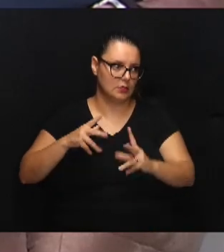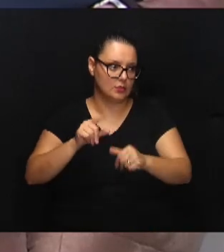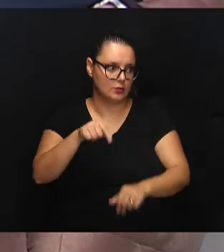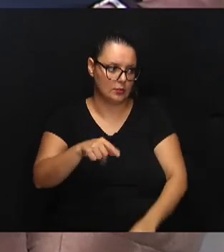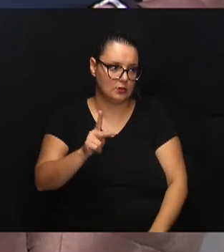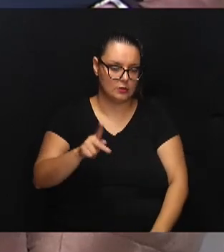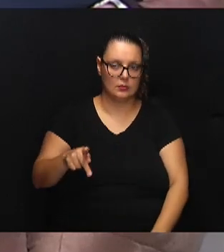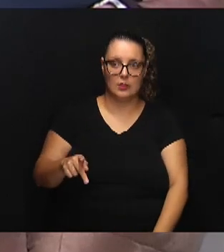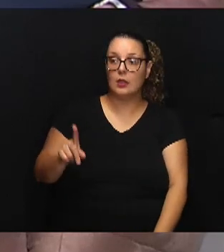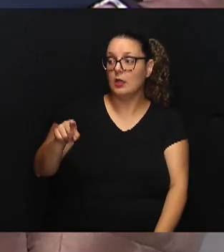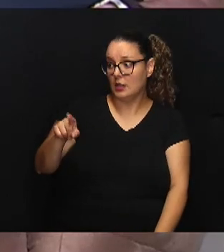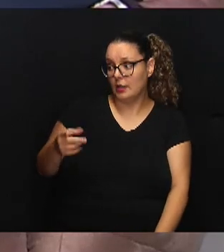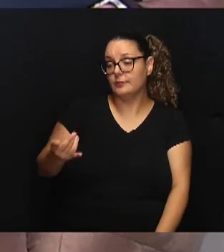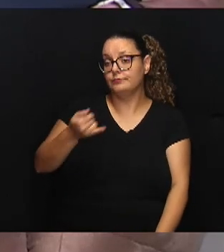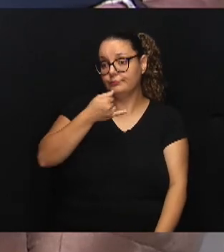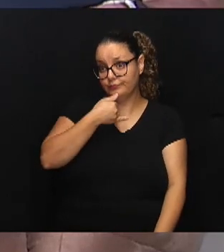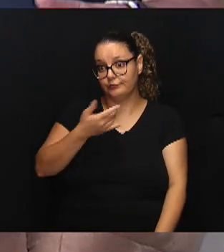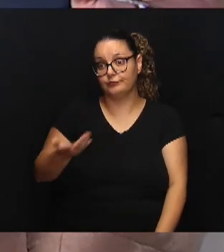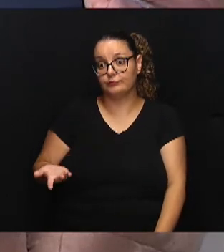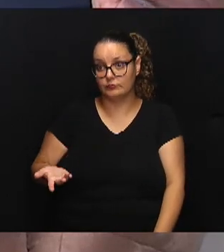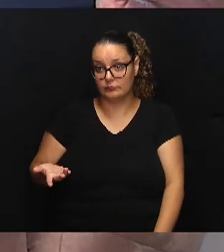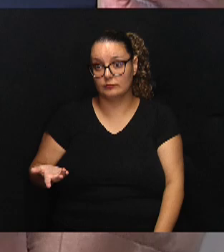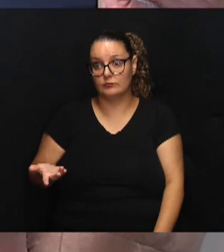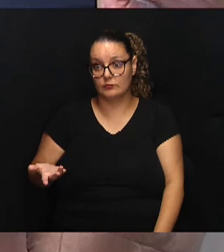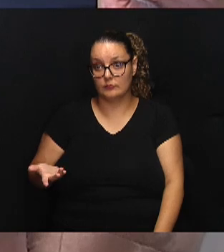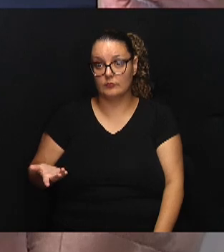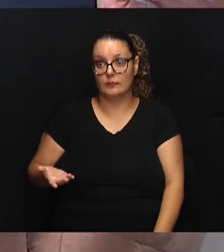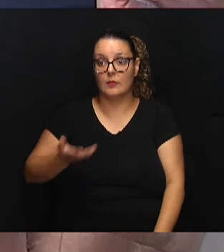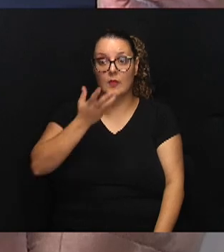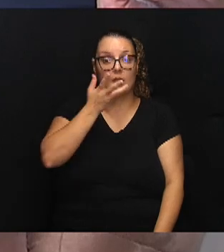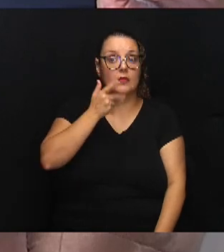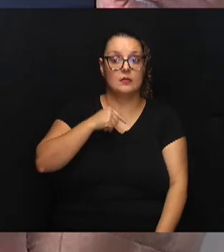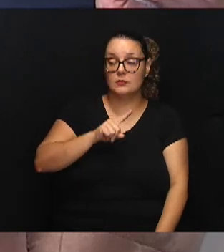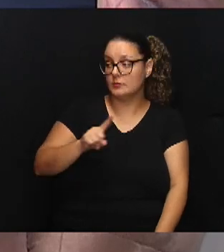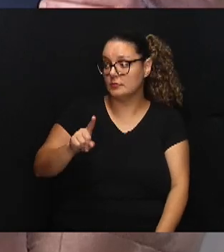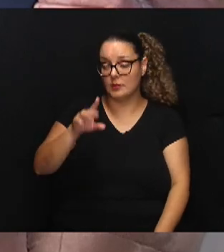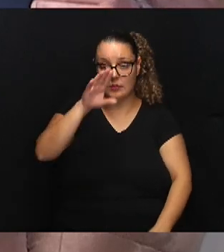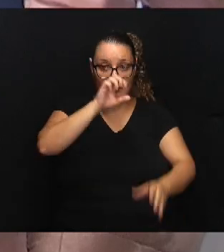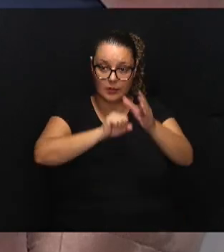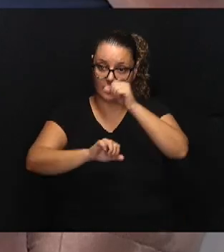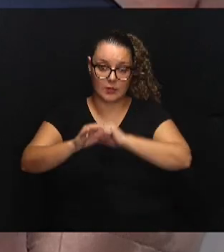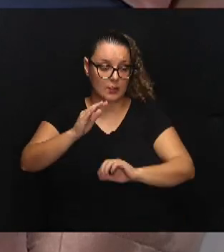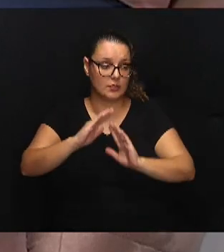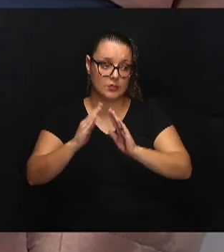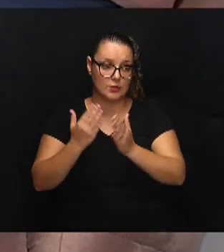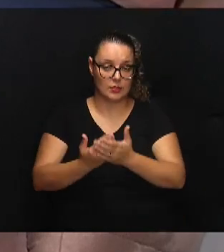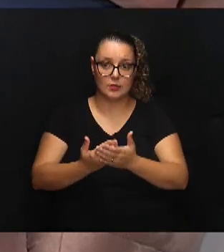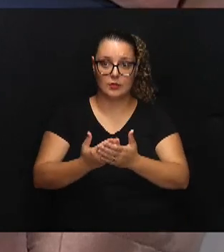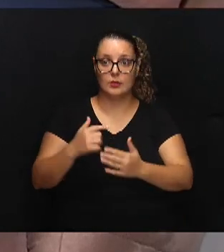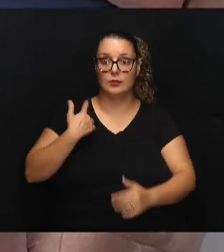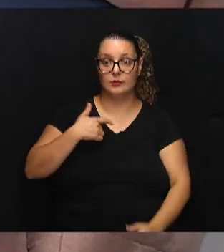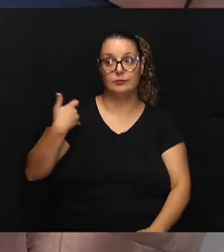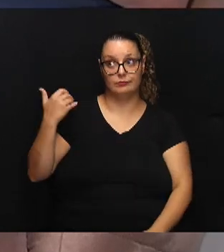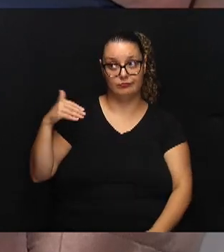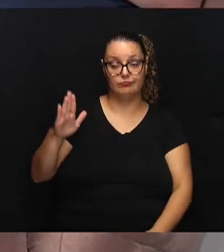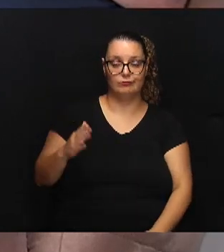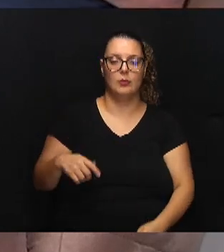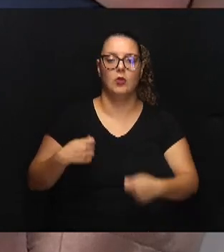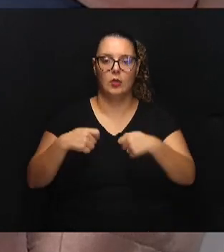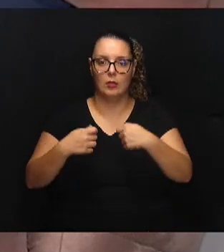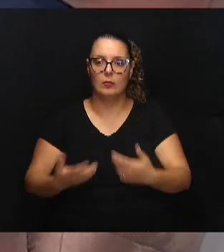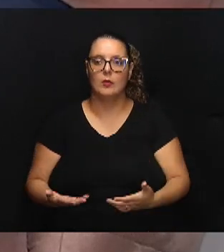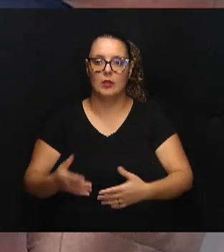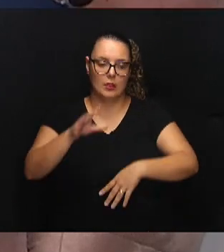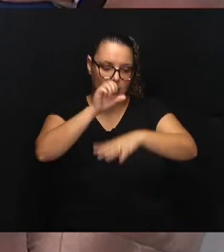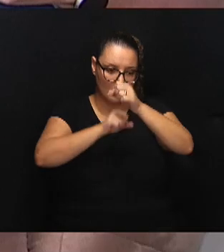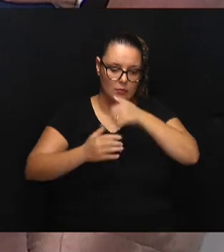professor? Infelizmente, as crianças não aprendem isso na escola, a gente vira adulto e a gente precisa